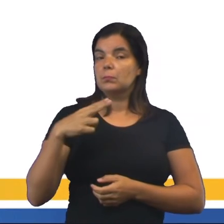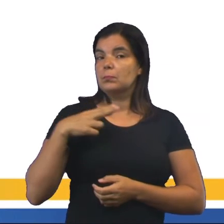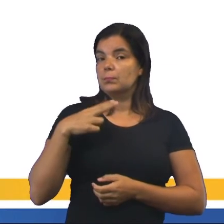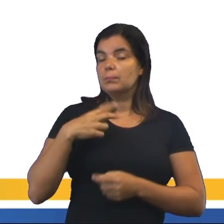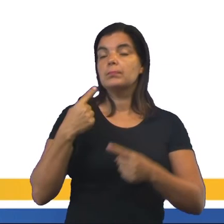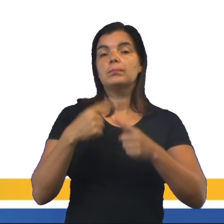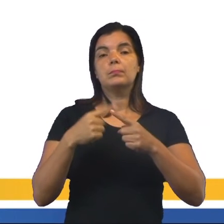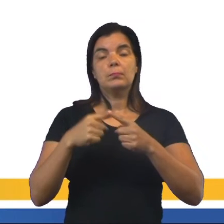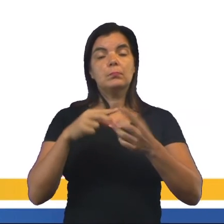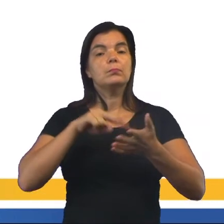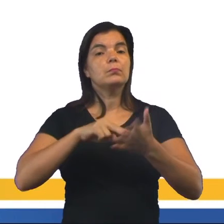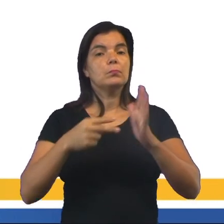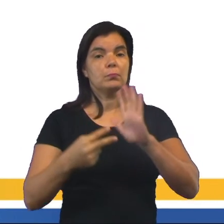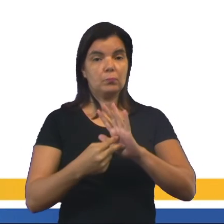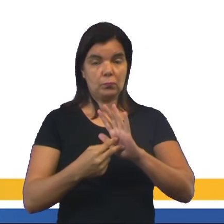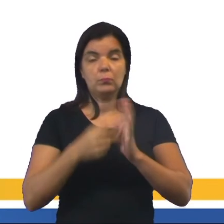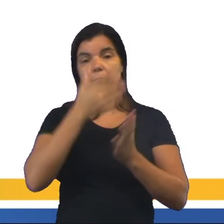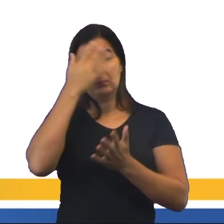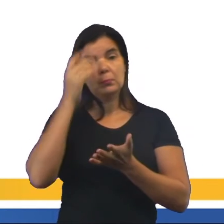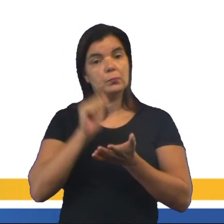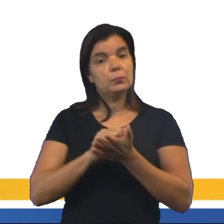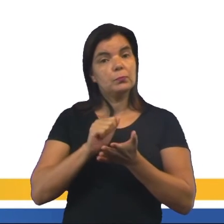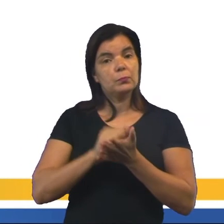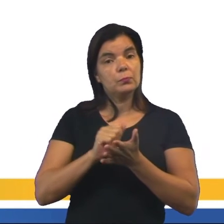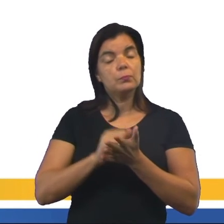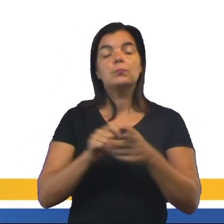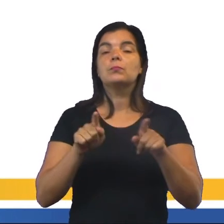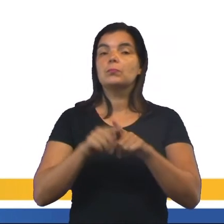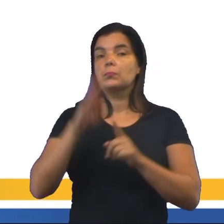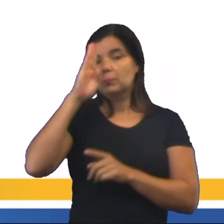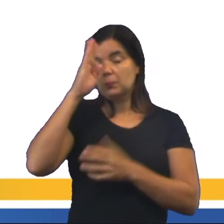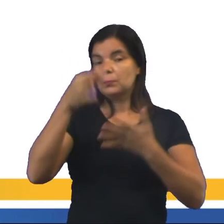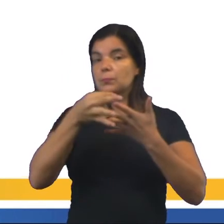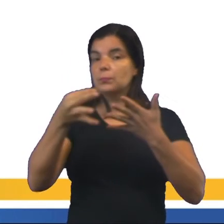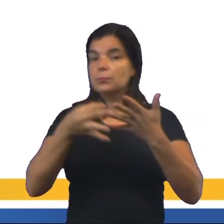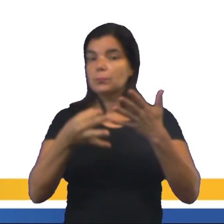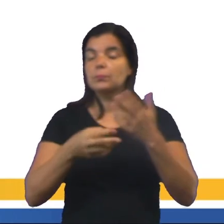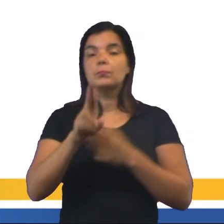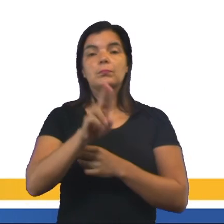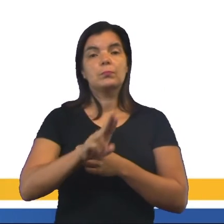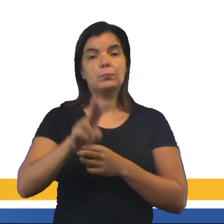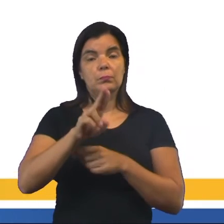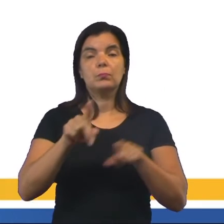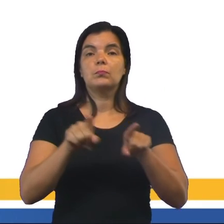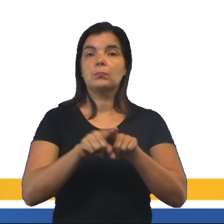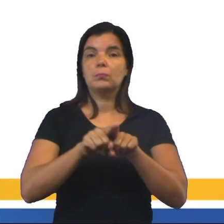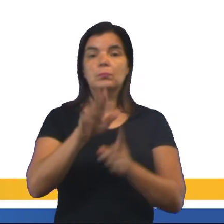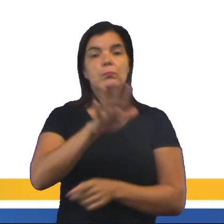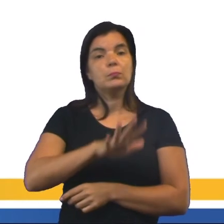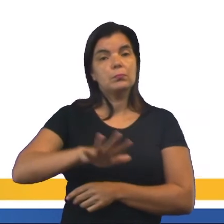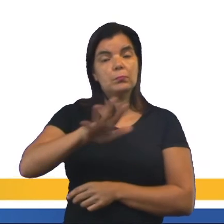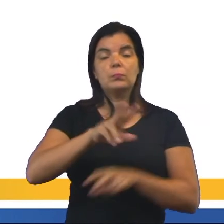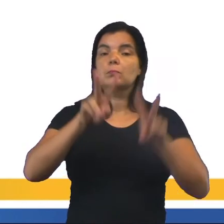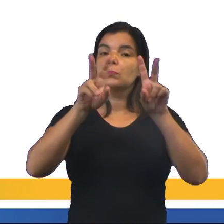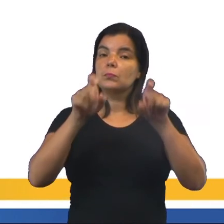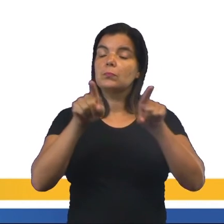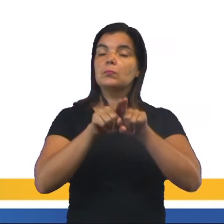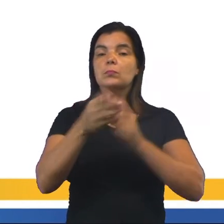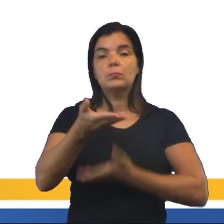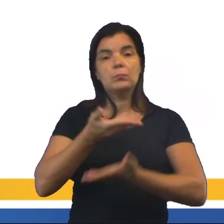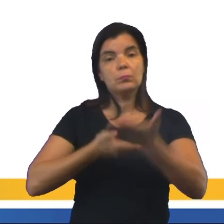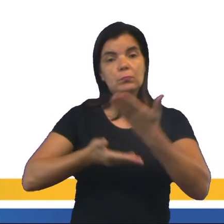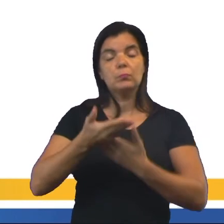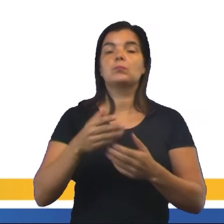e deve fazer sentido para o autor. Os principais elementos que nós vimos: tema geral, temas